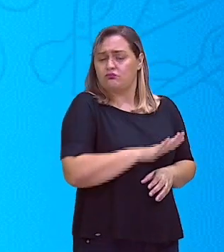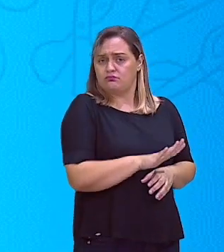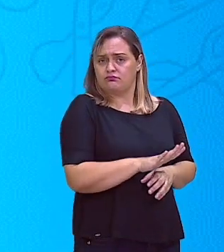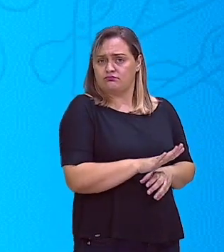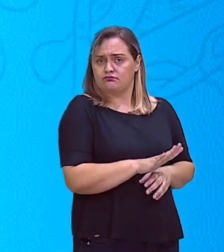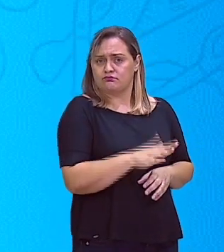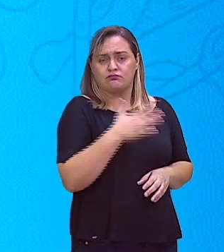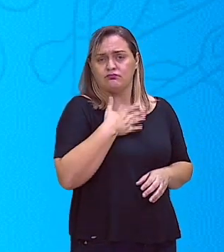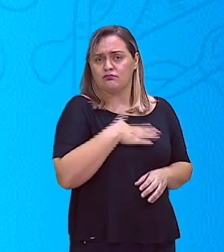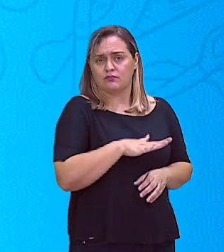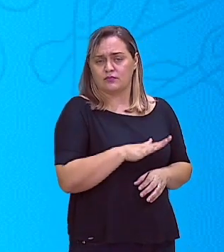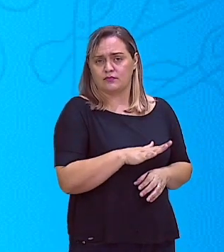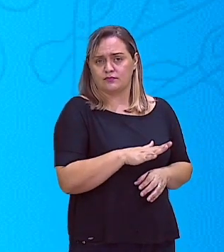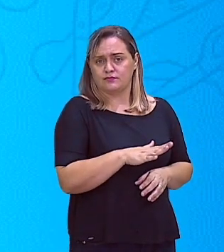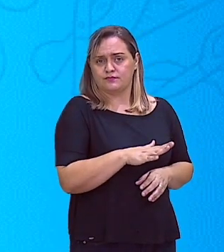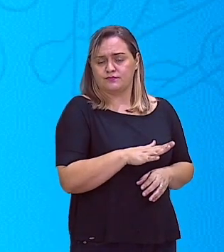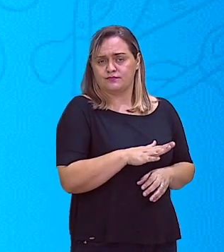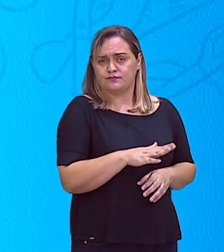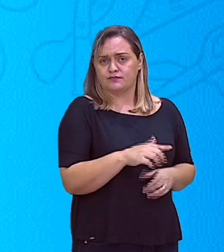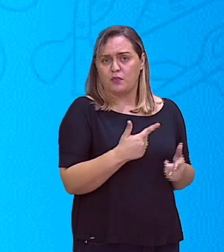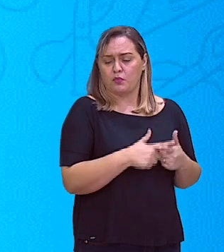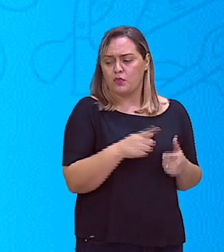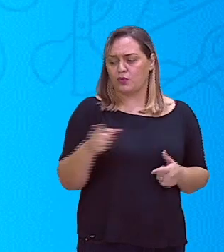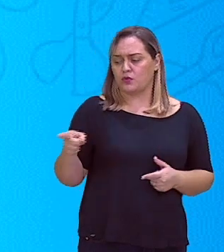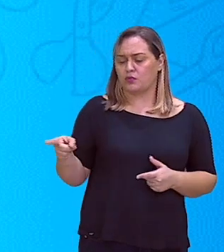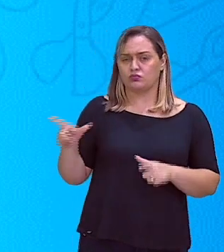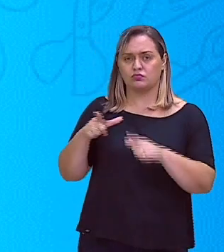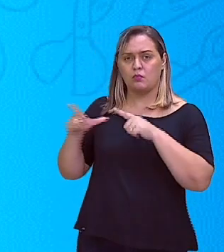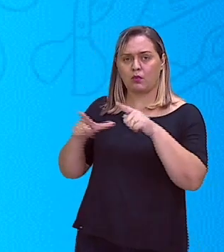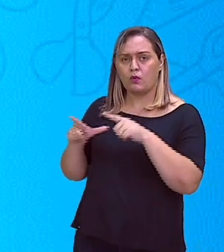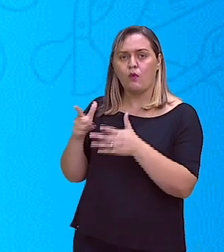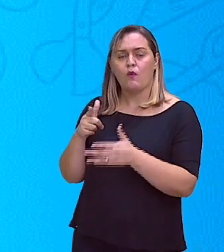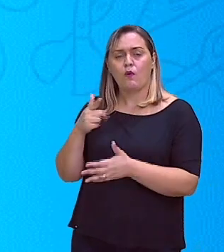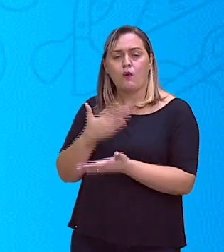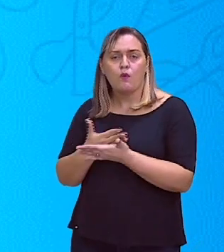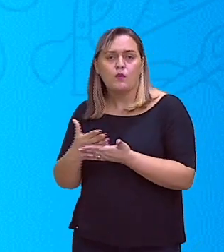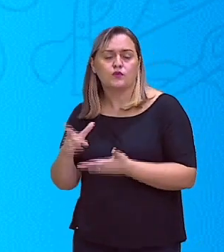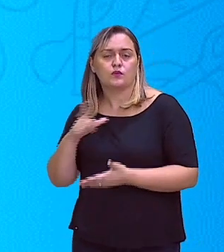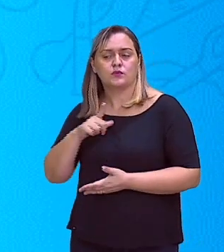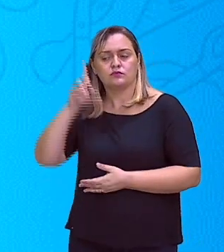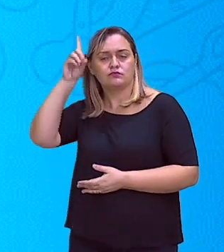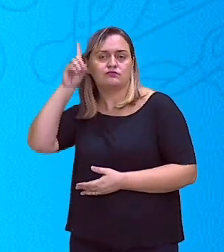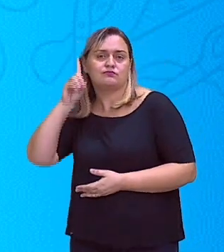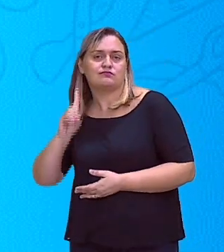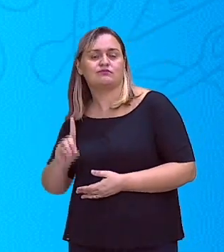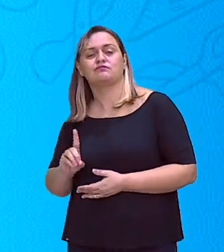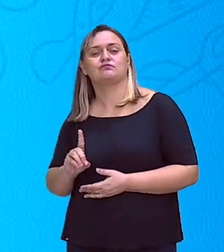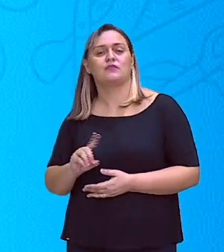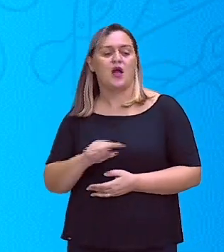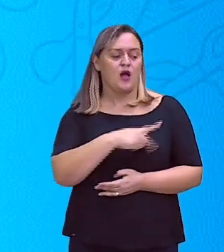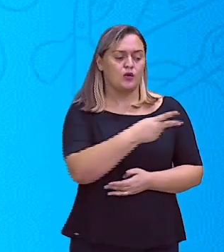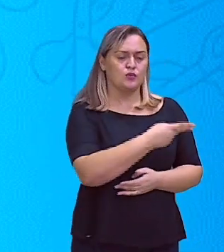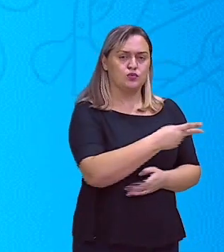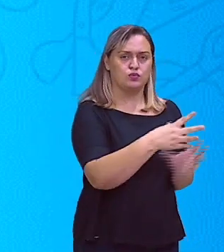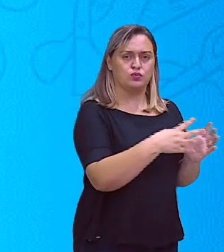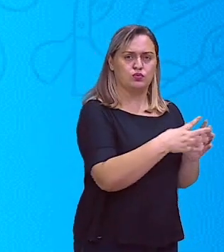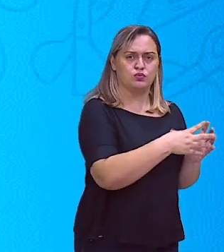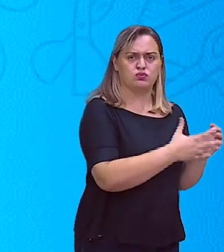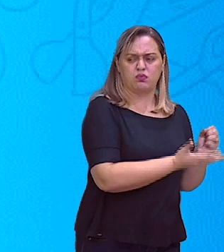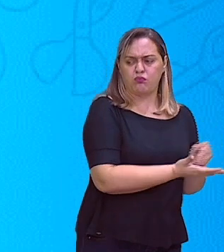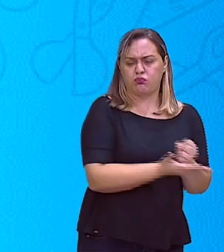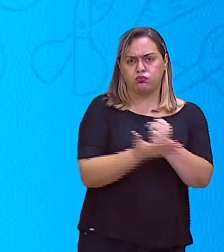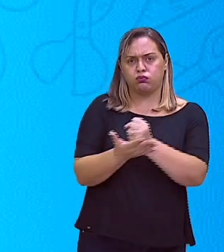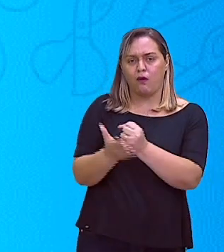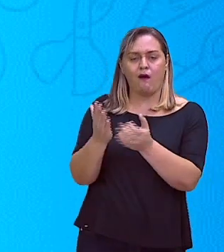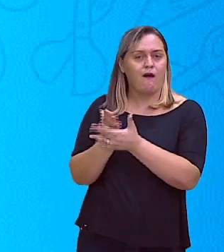que emprega os trabalhadores então Getúlio Vargas ele perde ainda mais apoio tanto